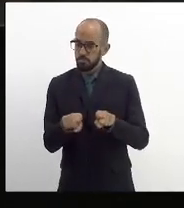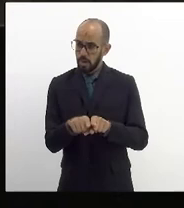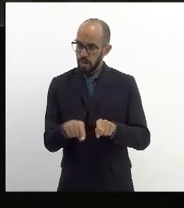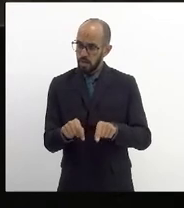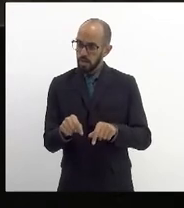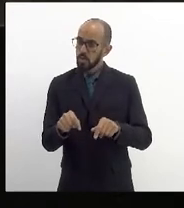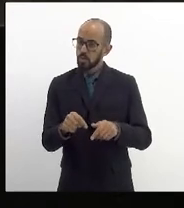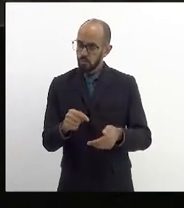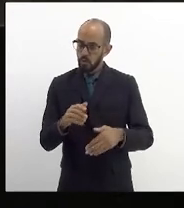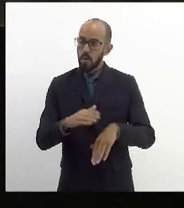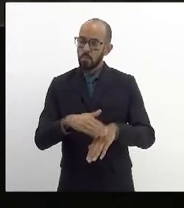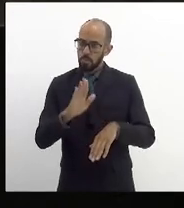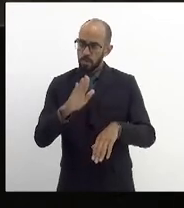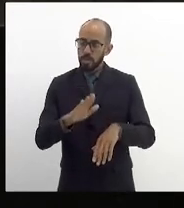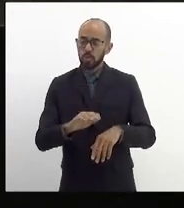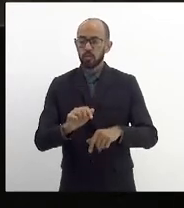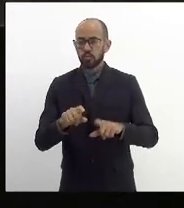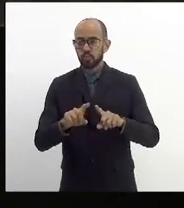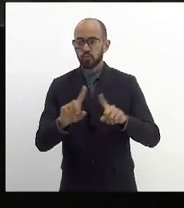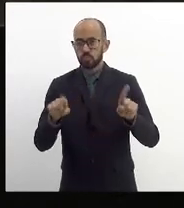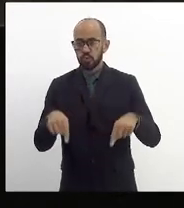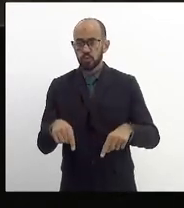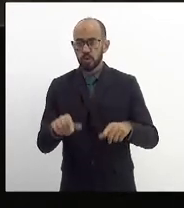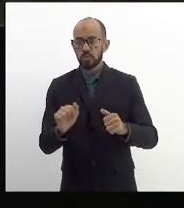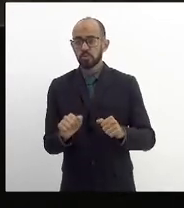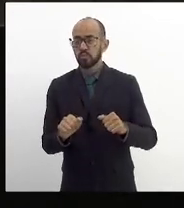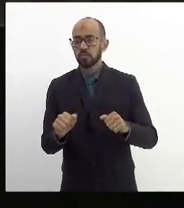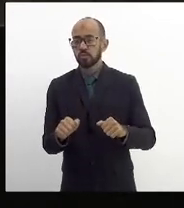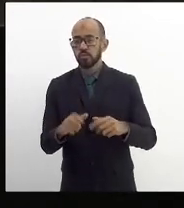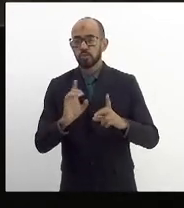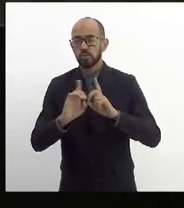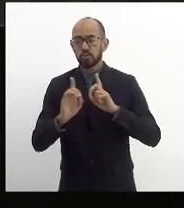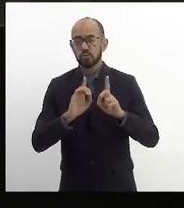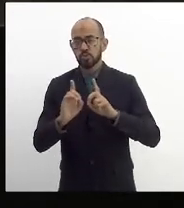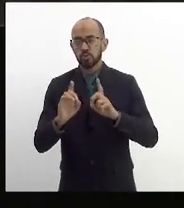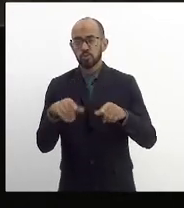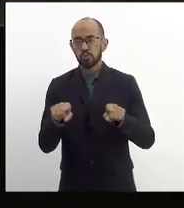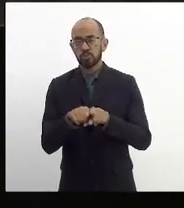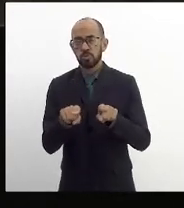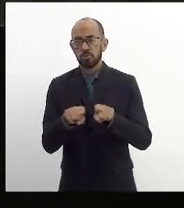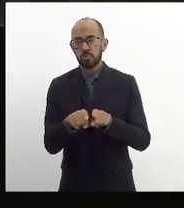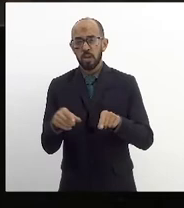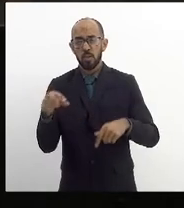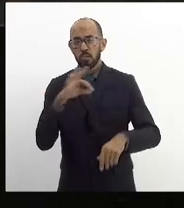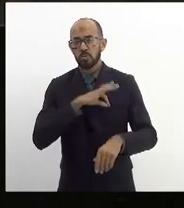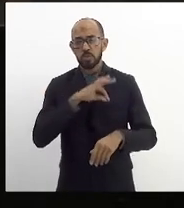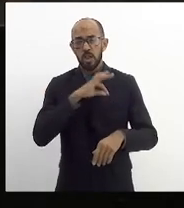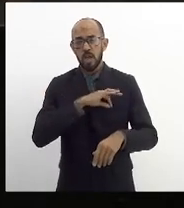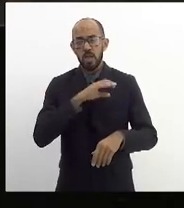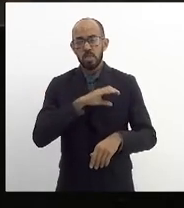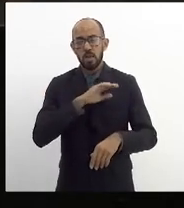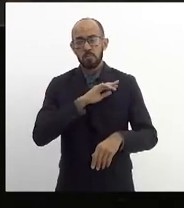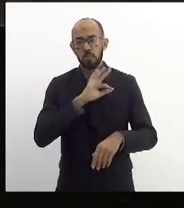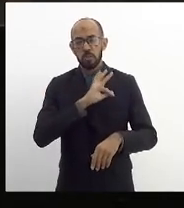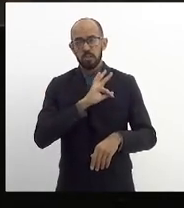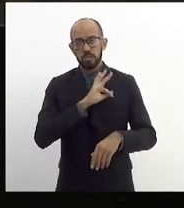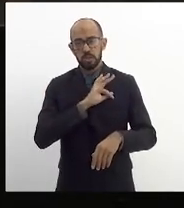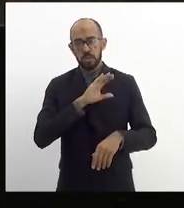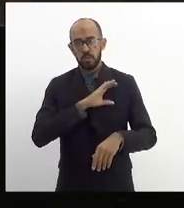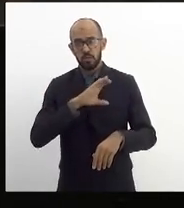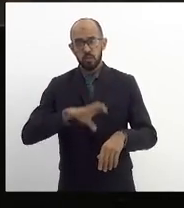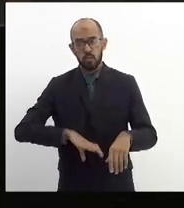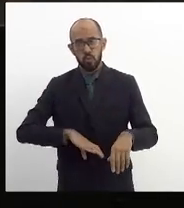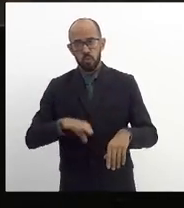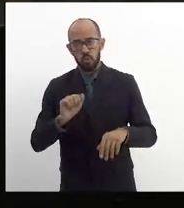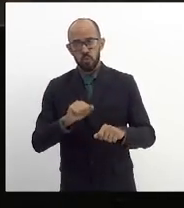dos Servidores e foi discutir do aumento da porque se viu o dida se aqui que a polícia civil